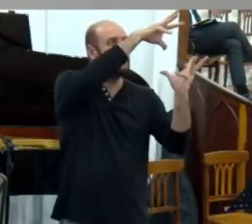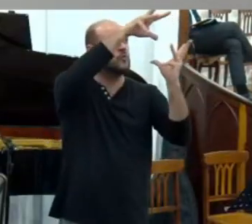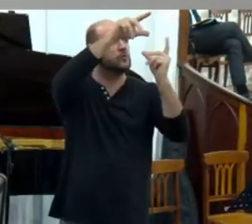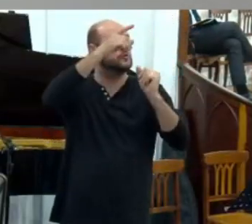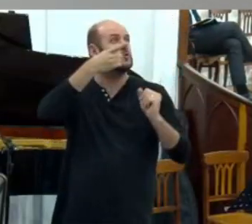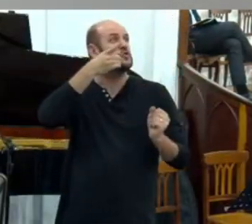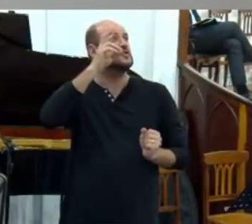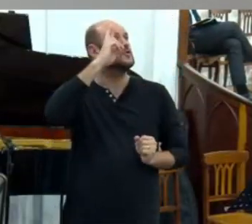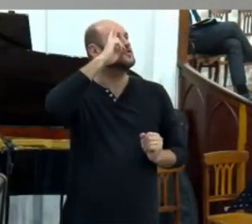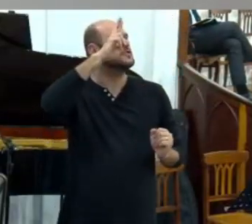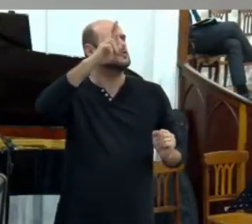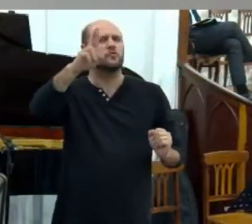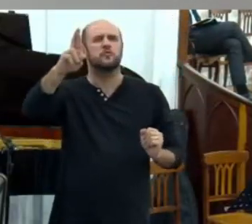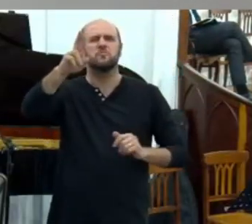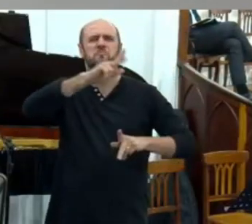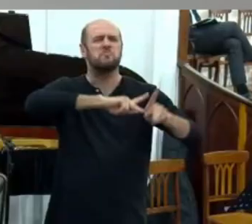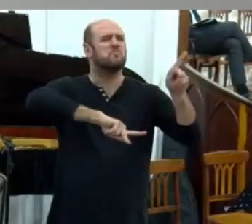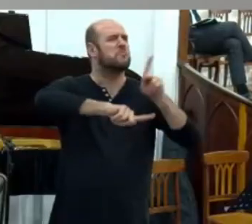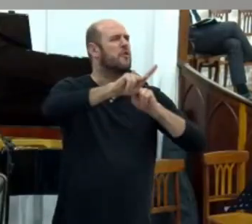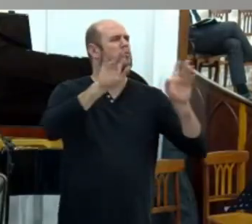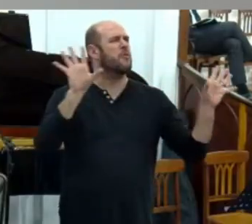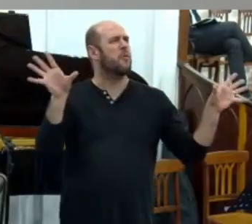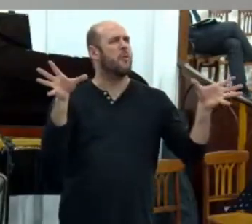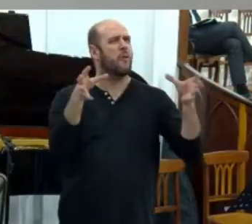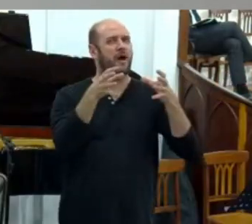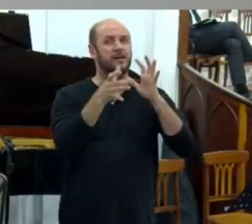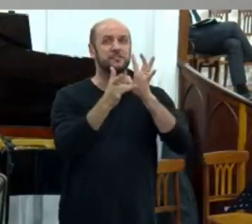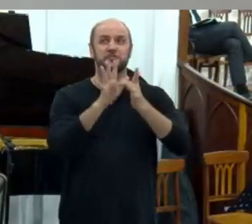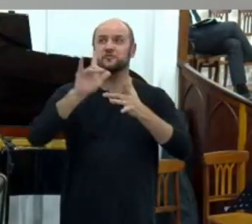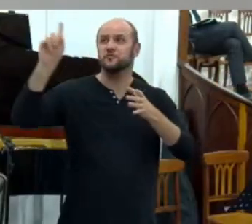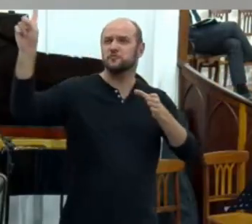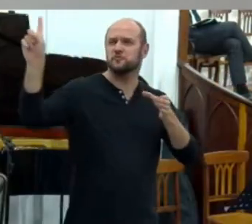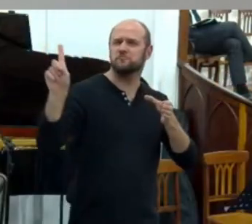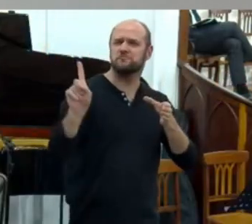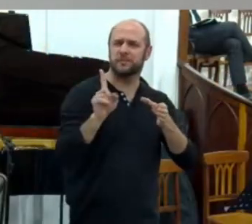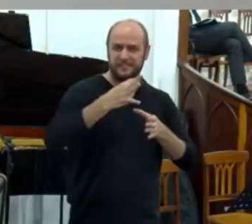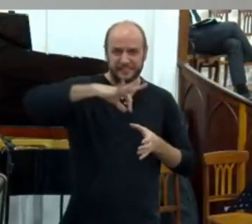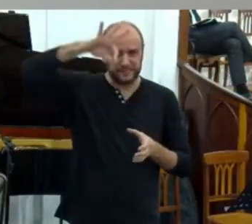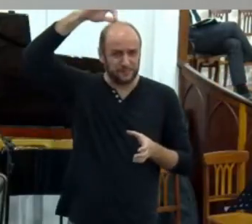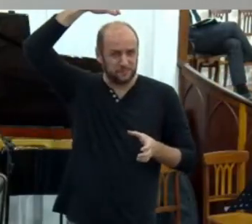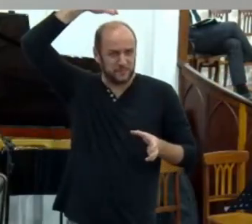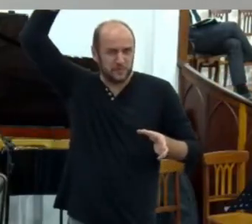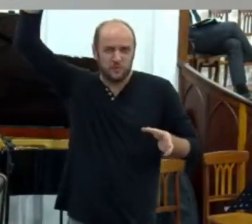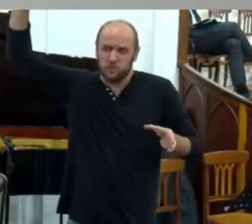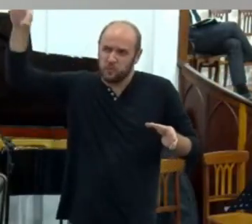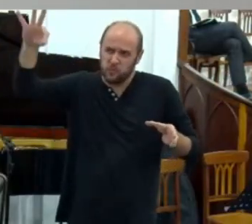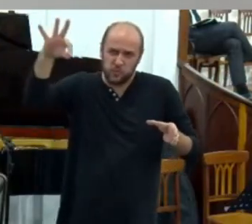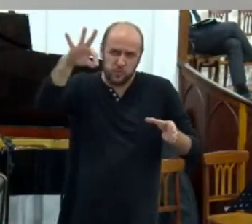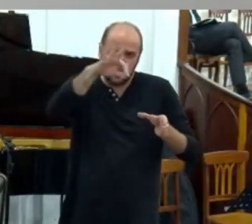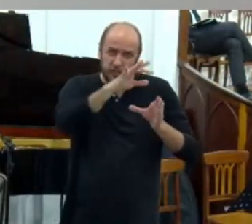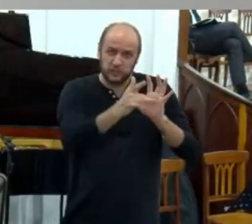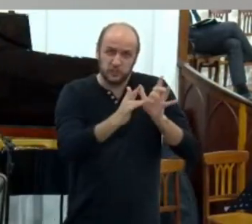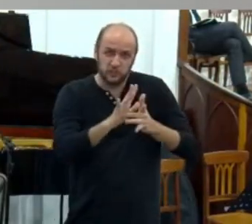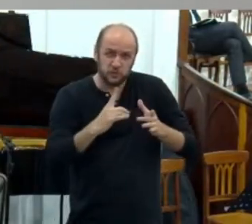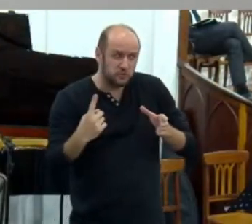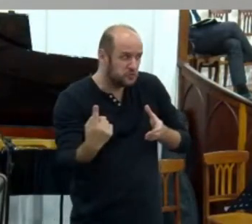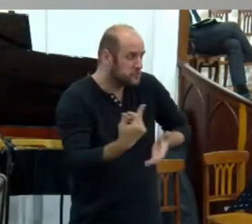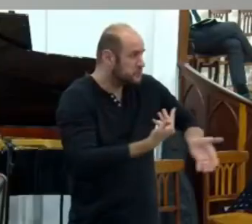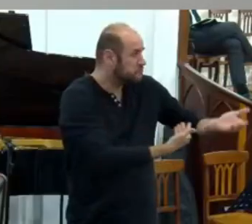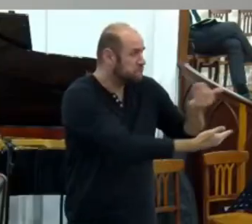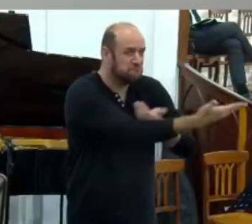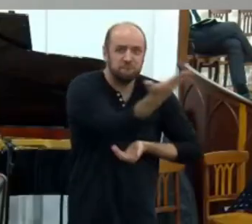do Senhor, Cristo está presente. Espiritualmente, Ele está entre os